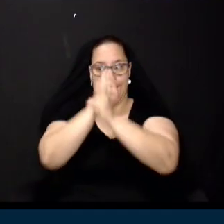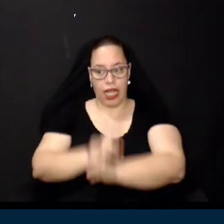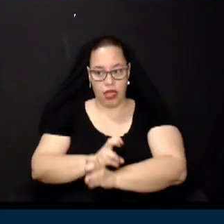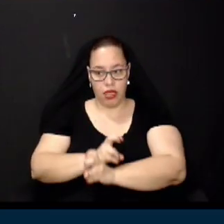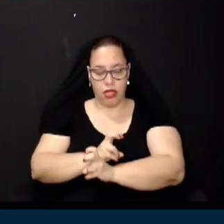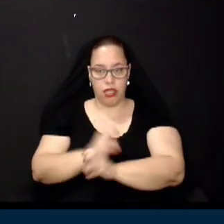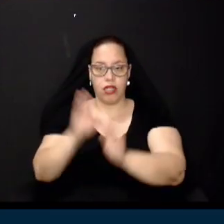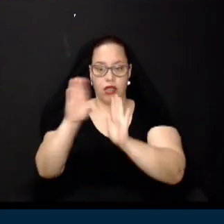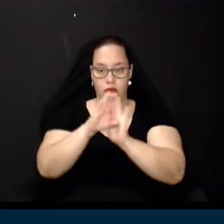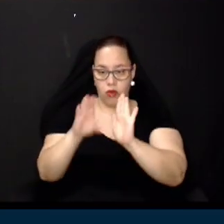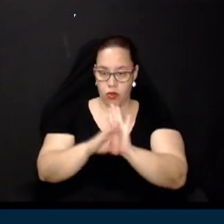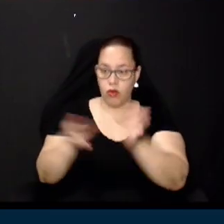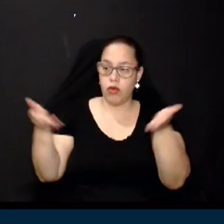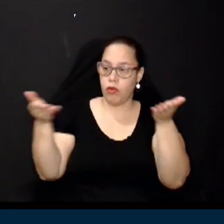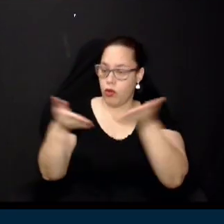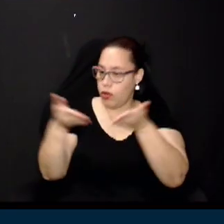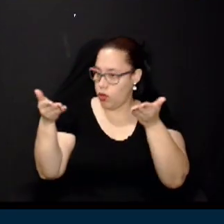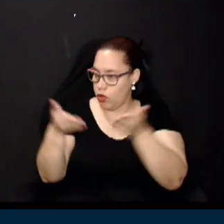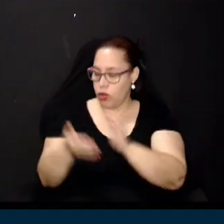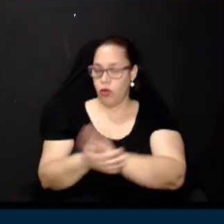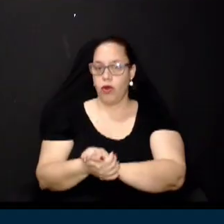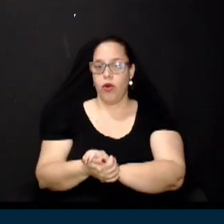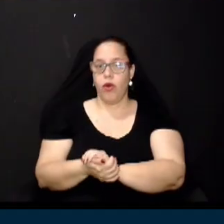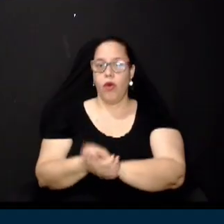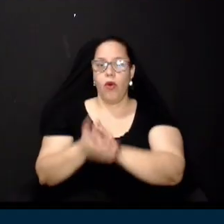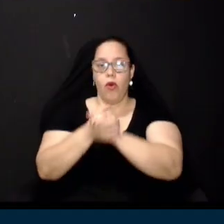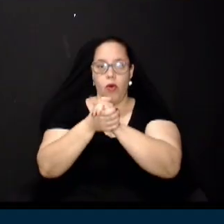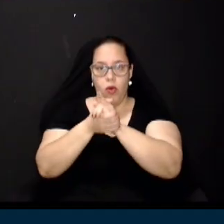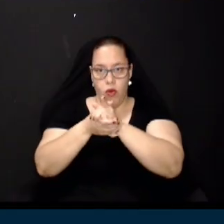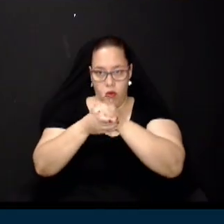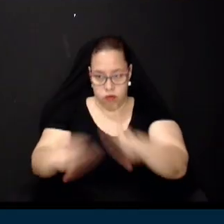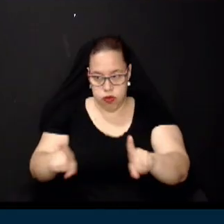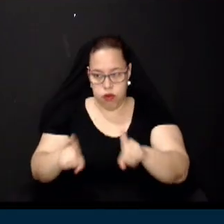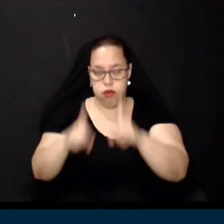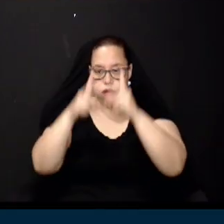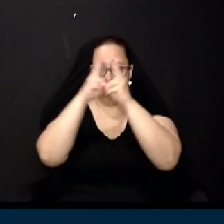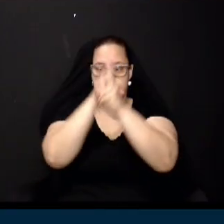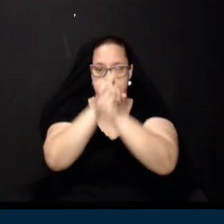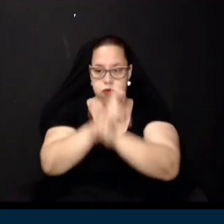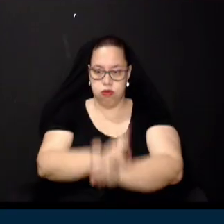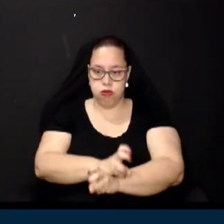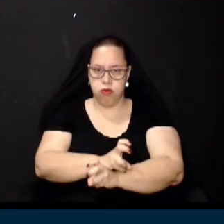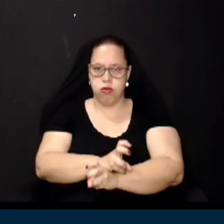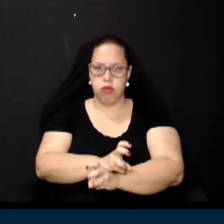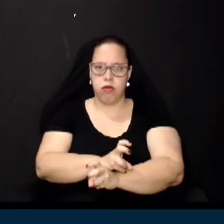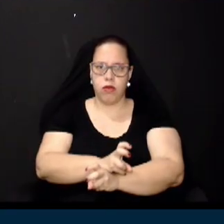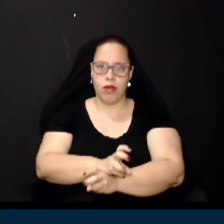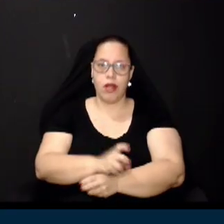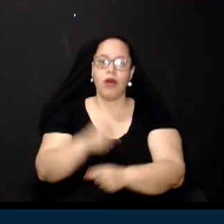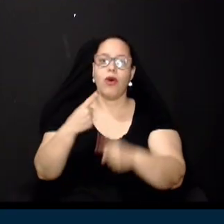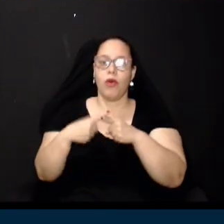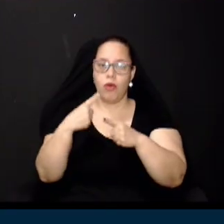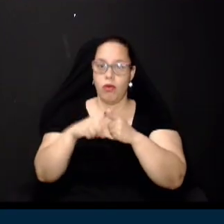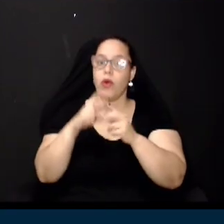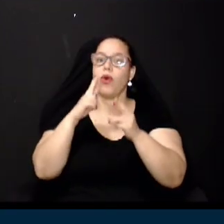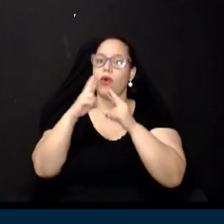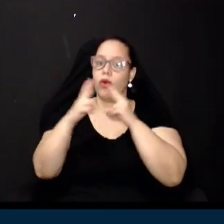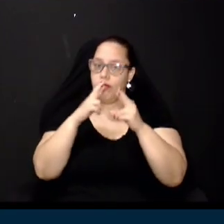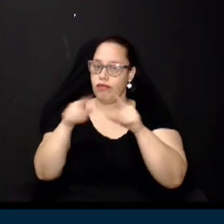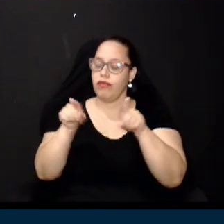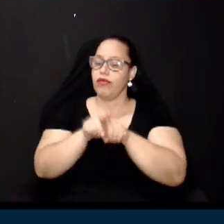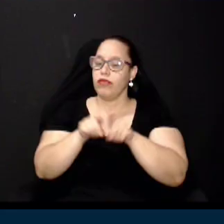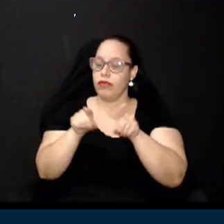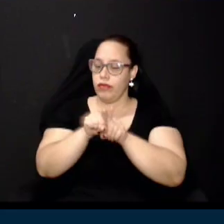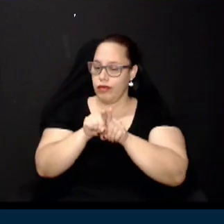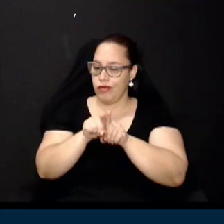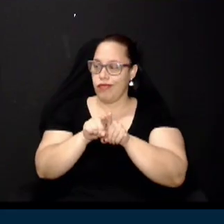hoje, que é uma separação tóxica, né. Se a separação foi tóxica, é porque o relacionamento também, ele